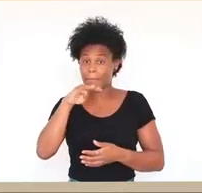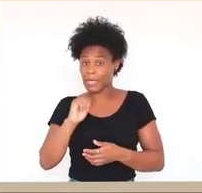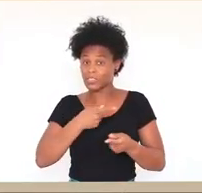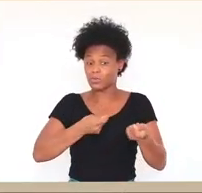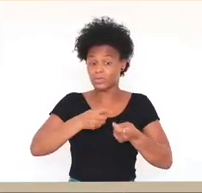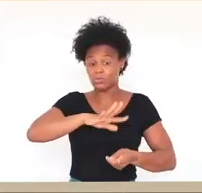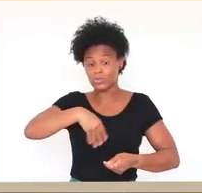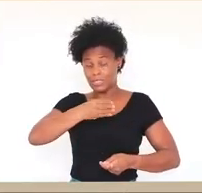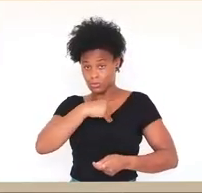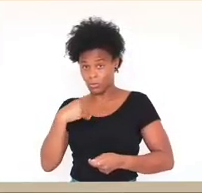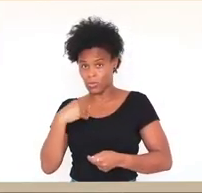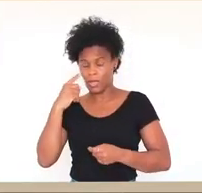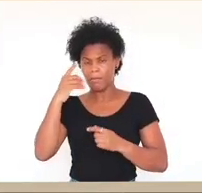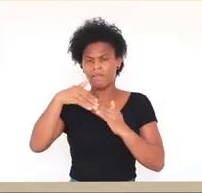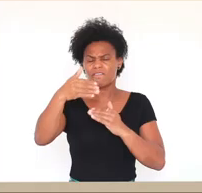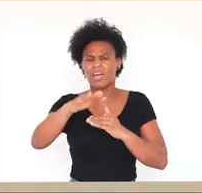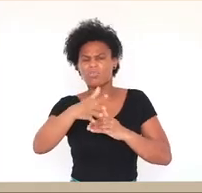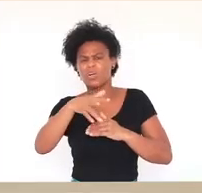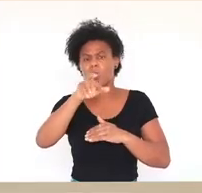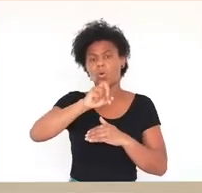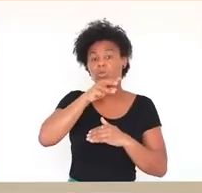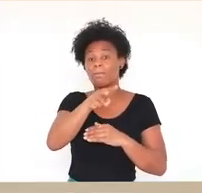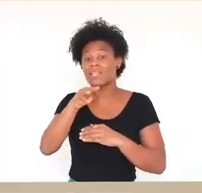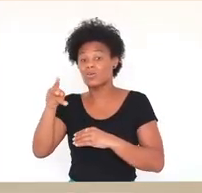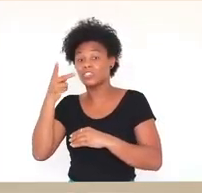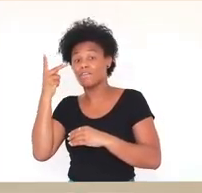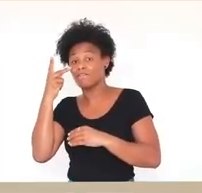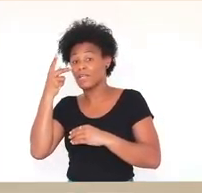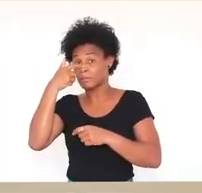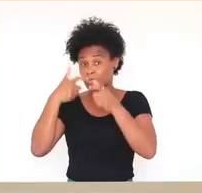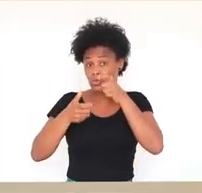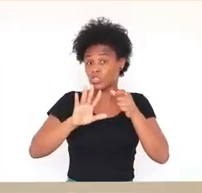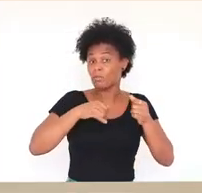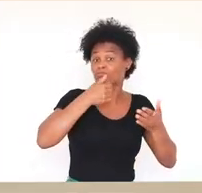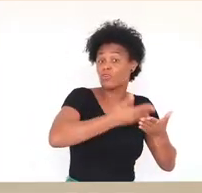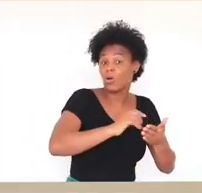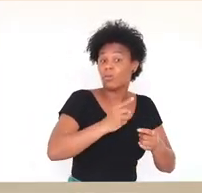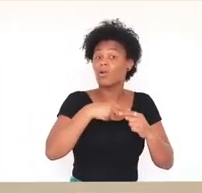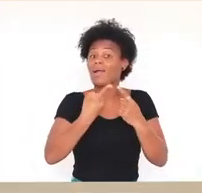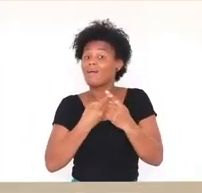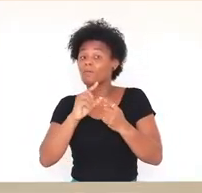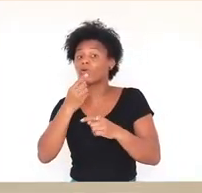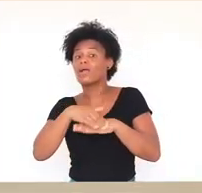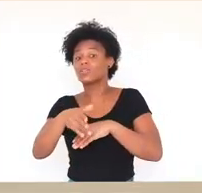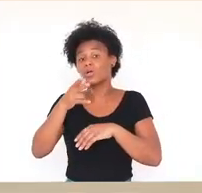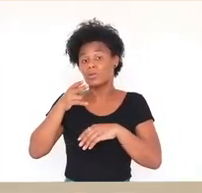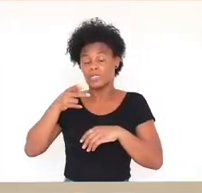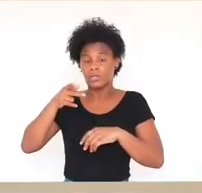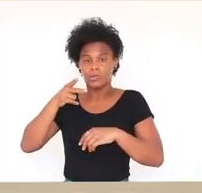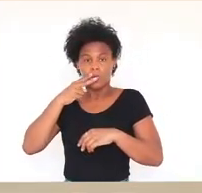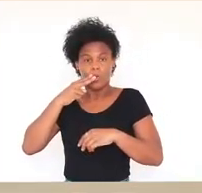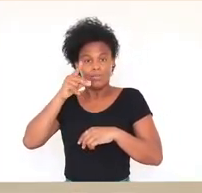A Organização Mundial da Saúde estima que cerca de 8 milhões de vidas são perdidas por ano devido ao consumo do tabaco.